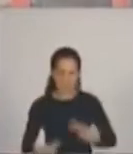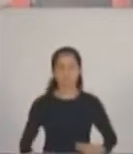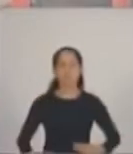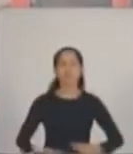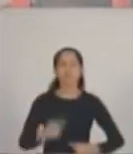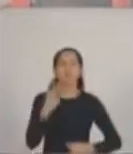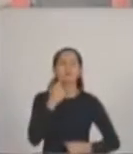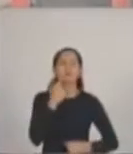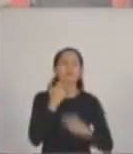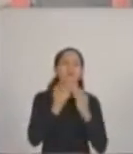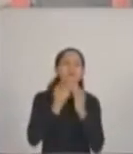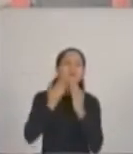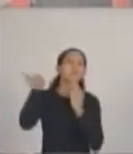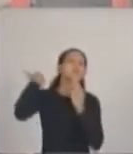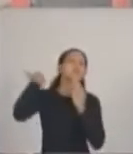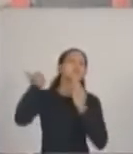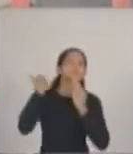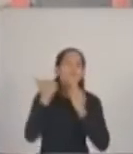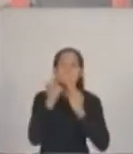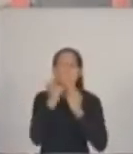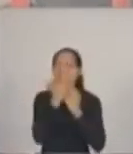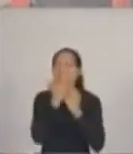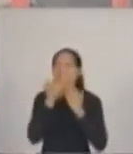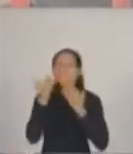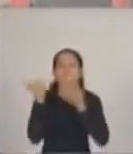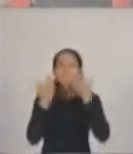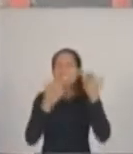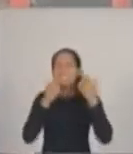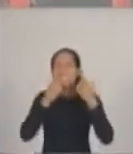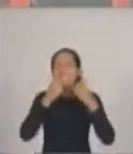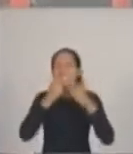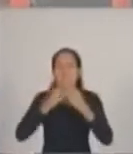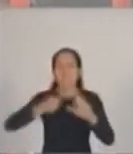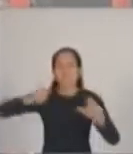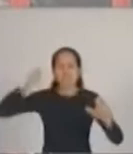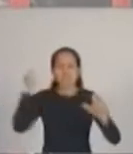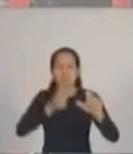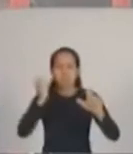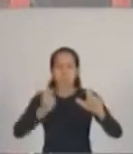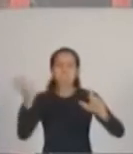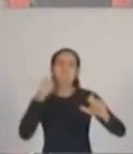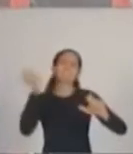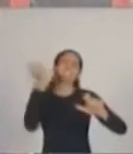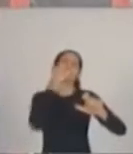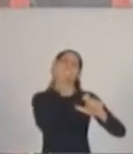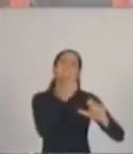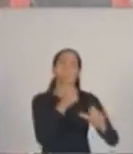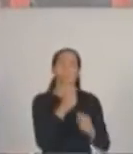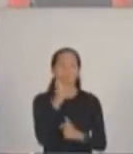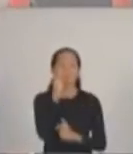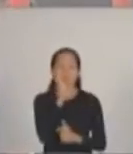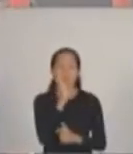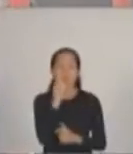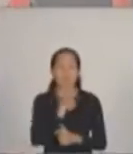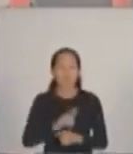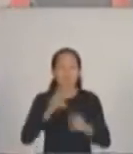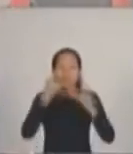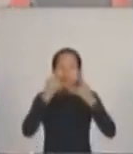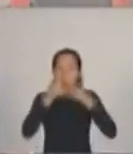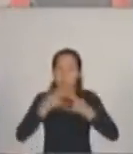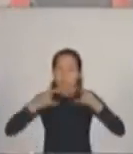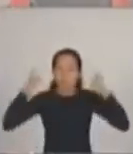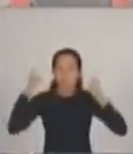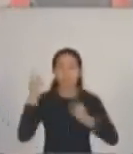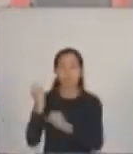maxilar, perdeu todos os dentes. Essa mulher, essa senhora, usava máscara, presidente. Durante muito tempo ela usou máscara